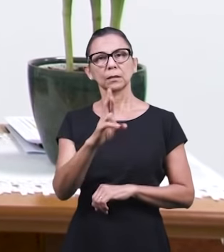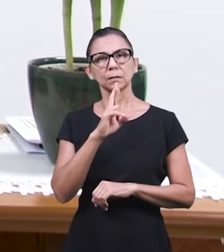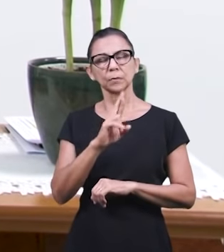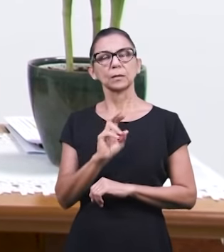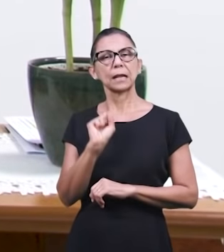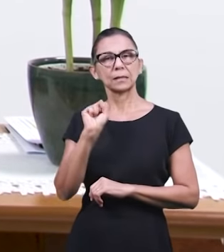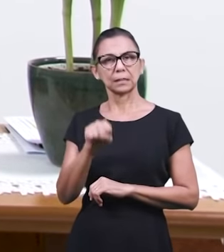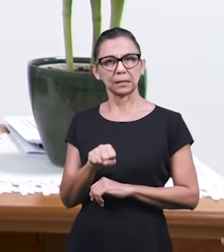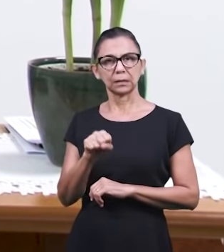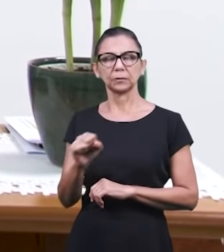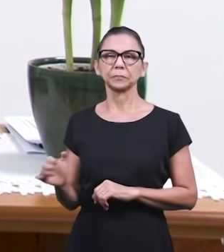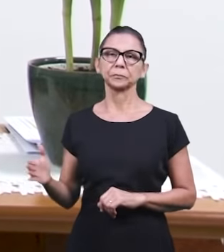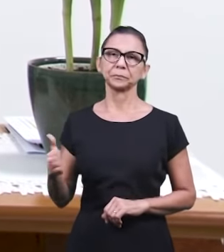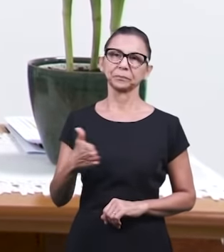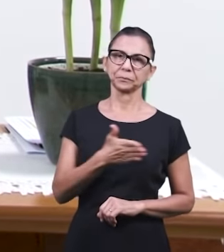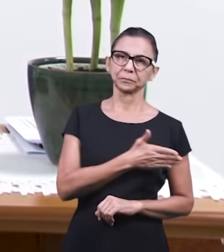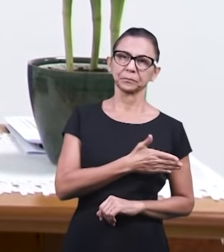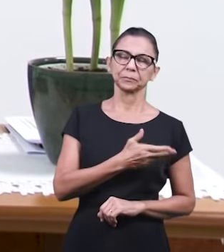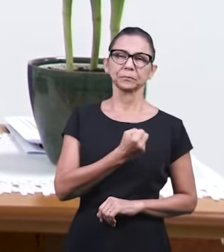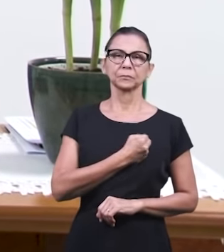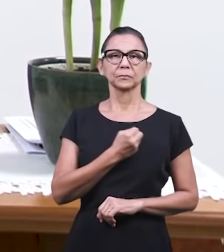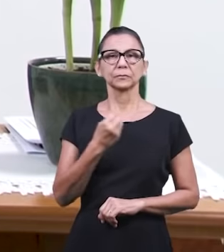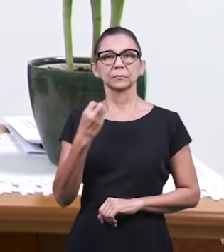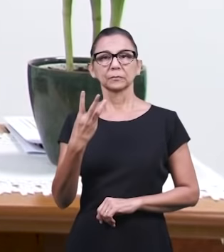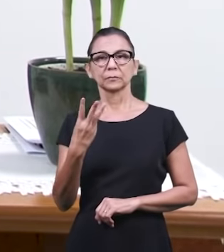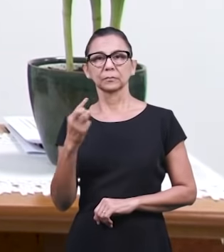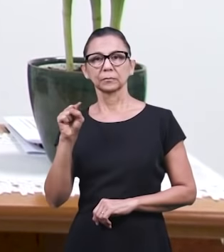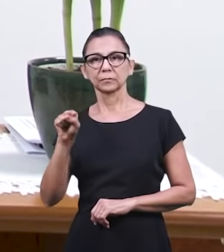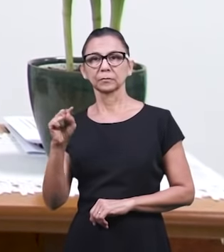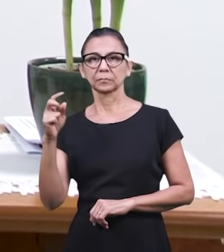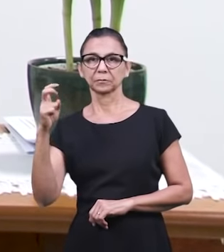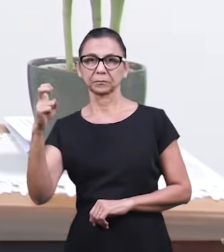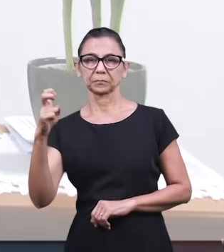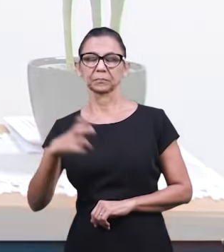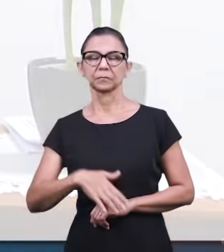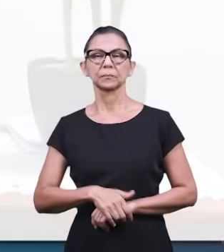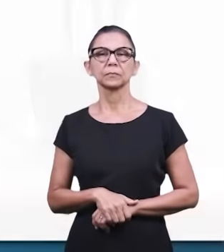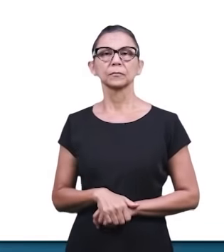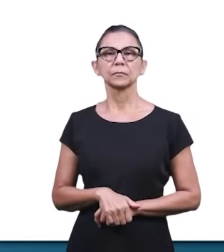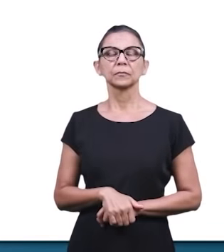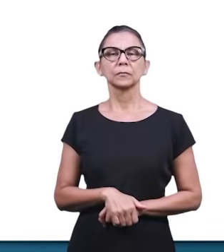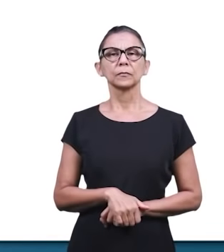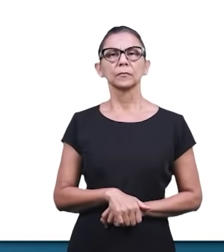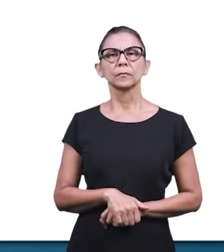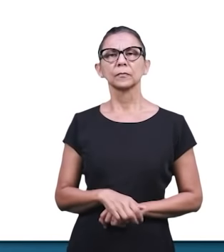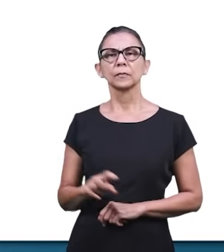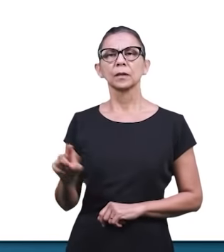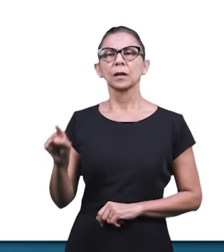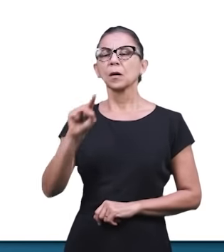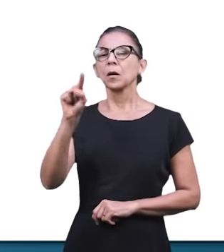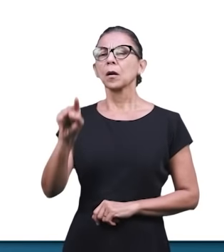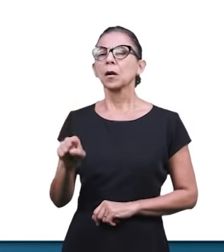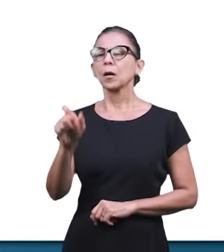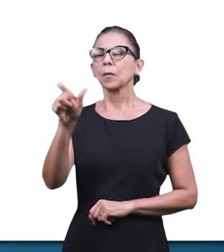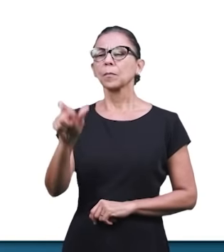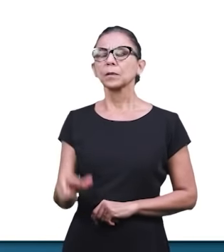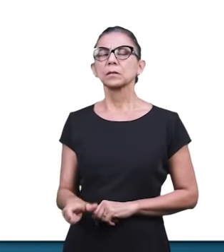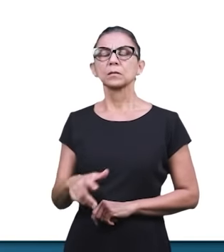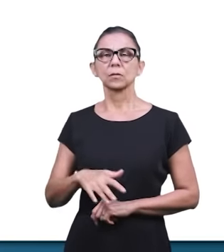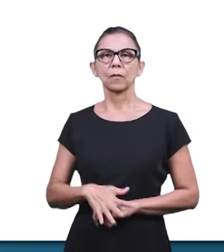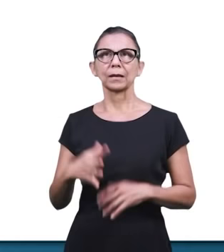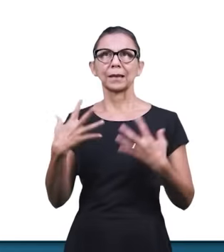queridos? Então, na nossa sequência agora, a pergunta de número 3.5. Quem recebe o profeta ou